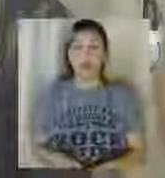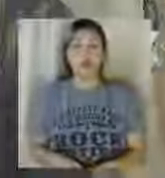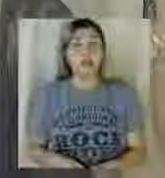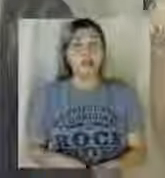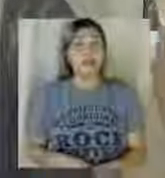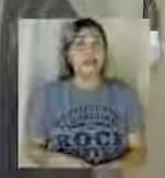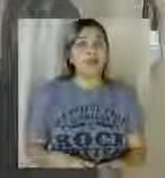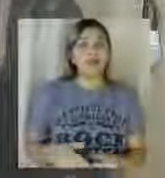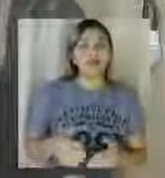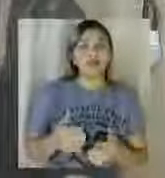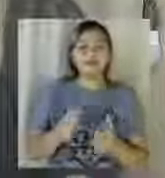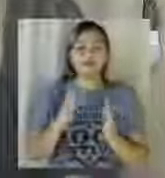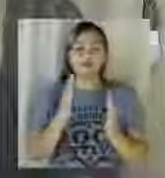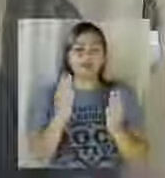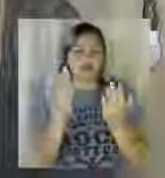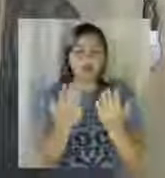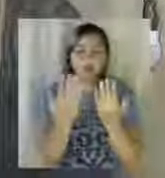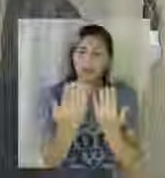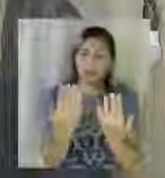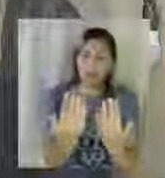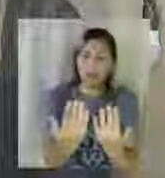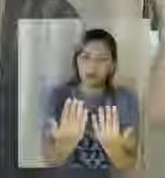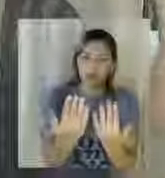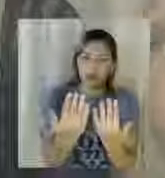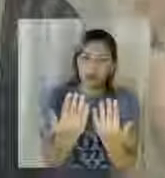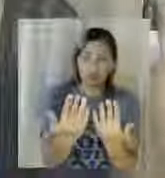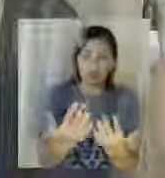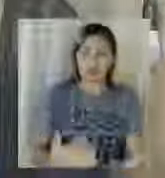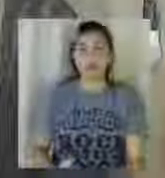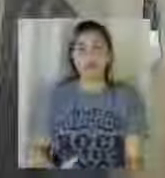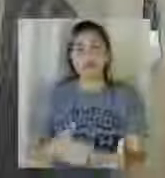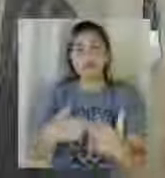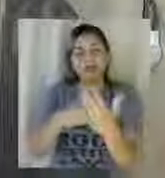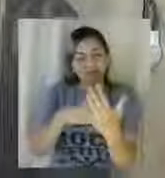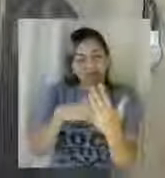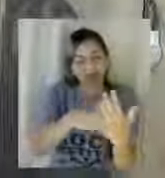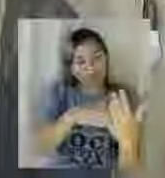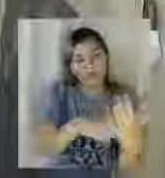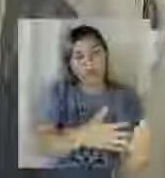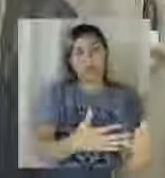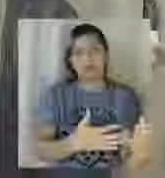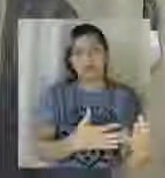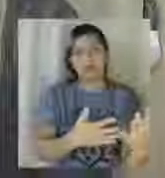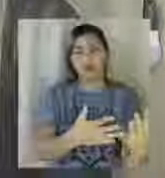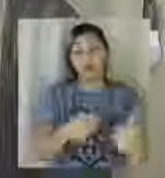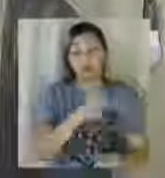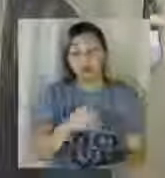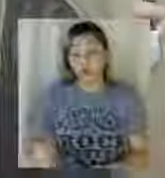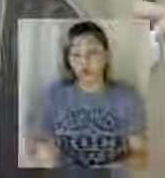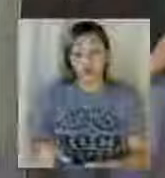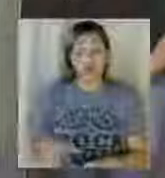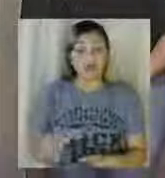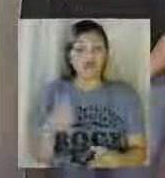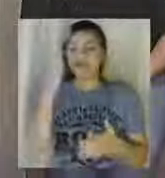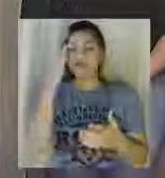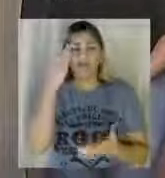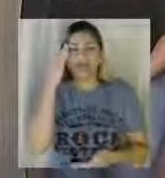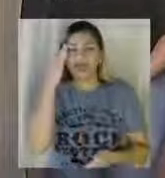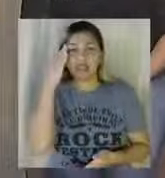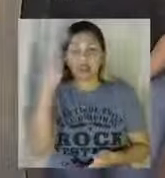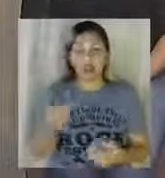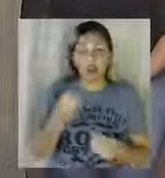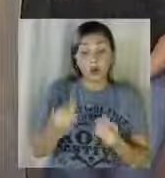muitas barreiras. A barreira era grande. Os professores não entendiam o que é ser uma pessoa surda, como é que se faz